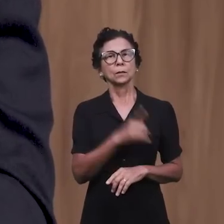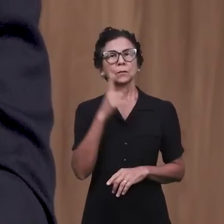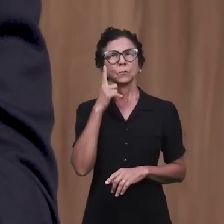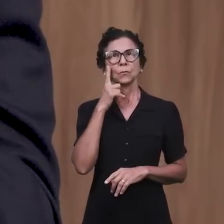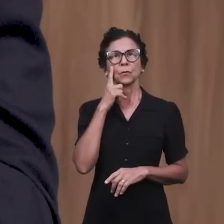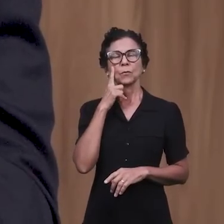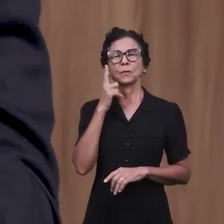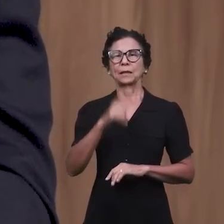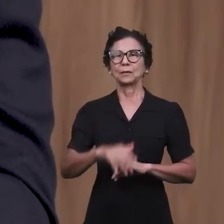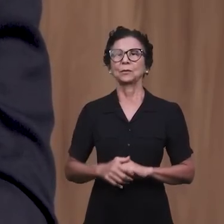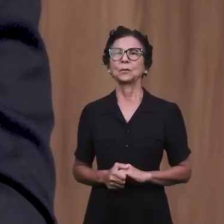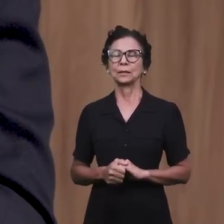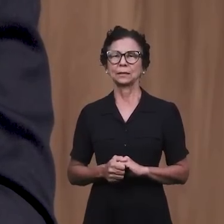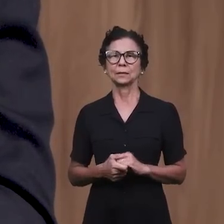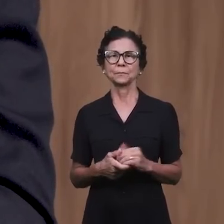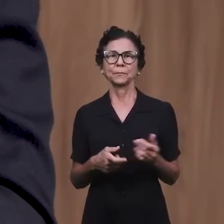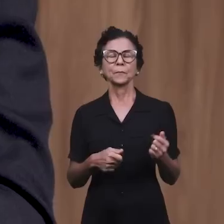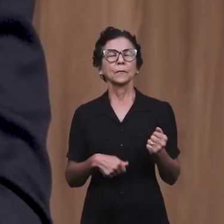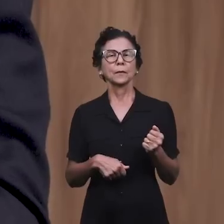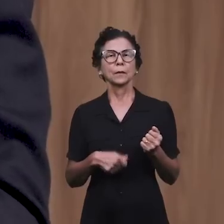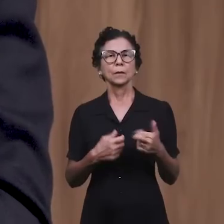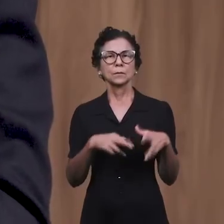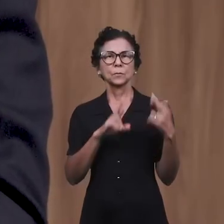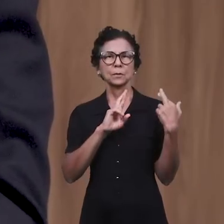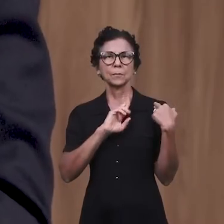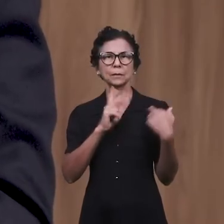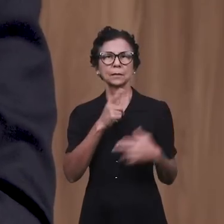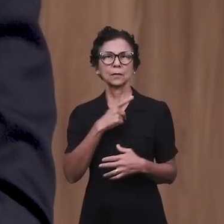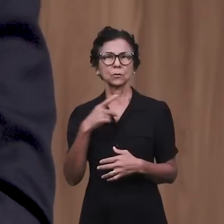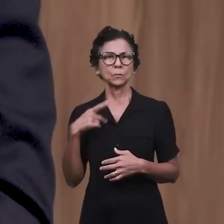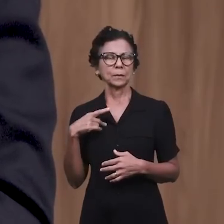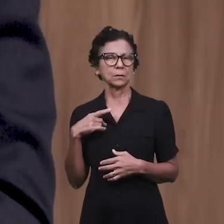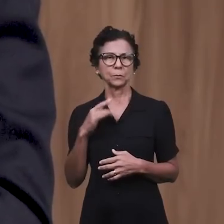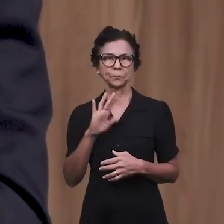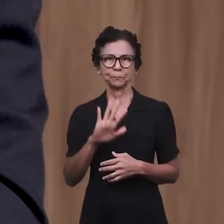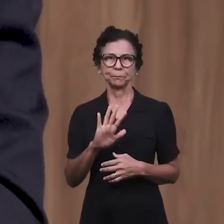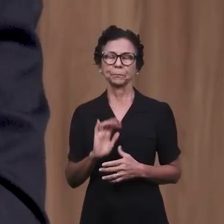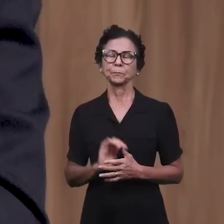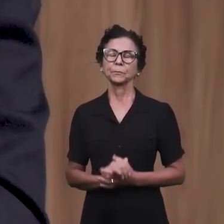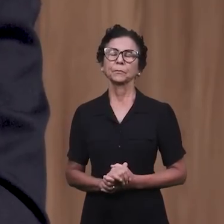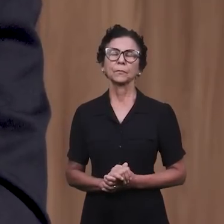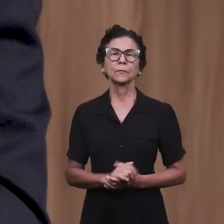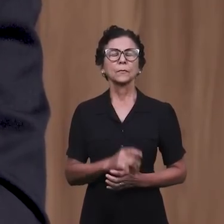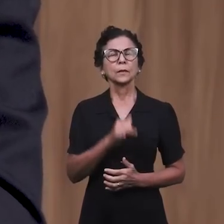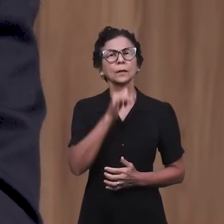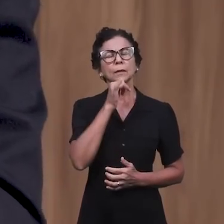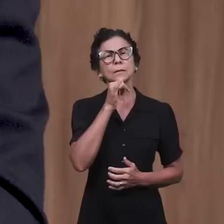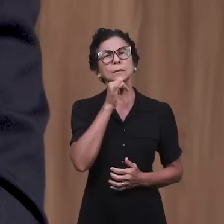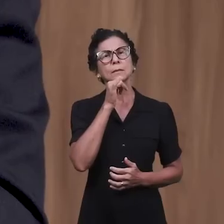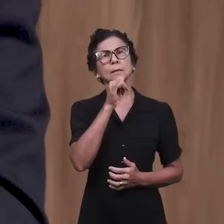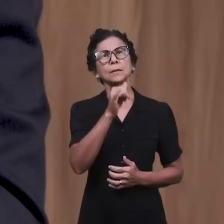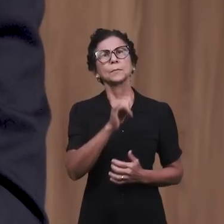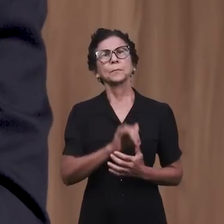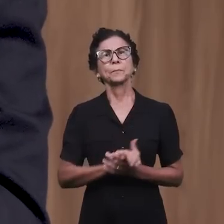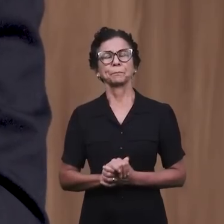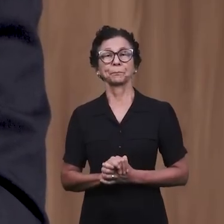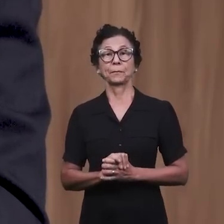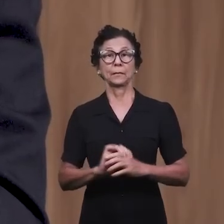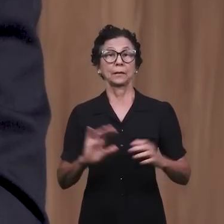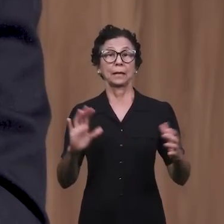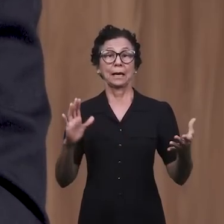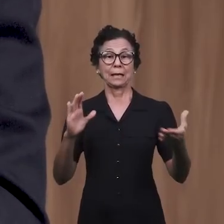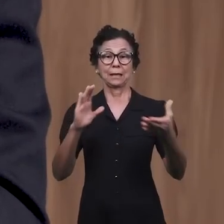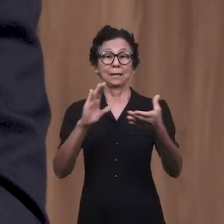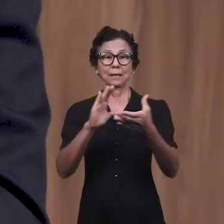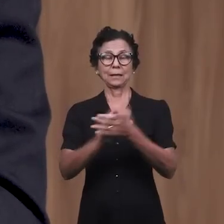aos atos pastorais do pastor. Por exemplo, Antônio, o Luiz Fernando, a questão de uma cerimônia de